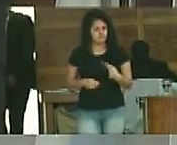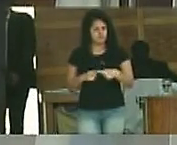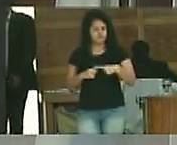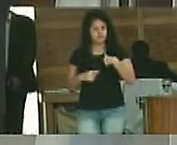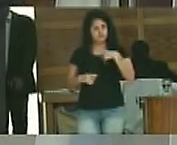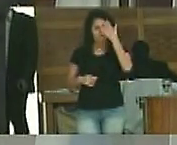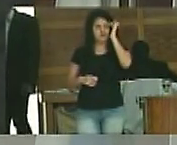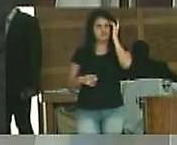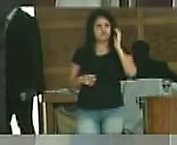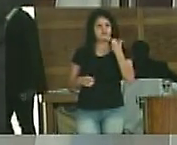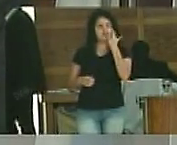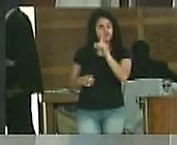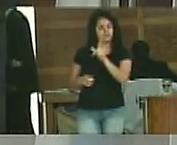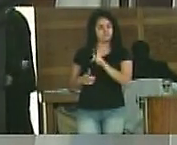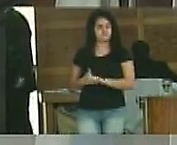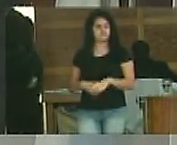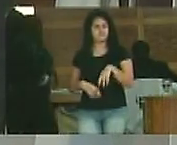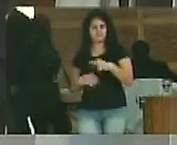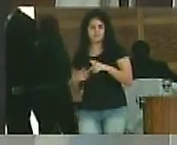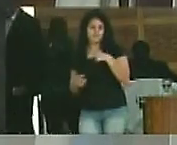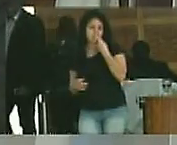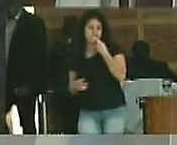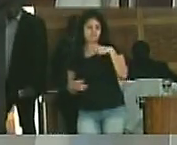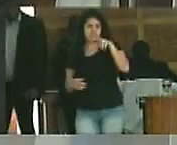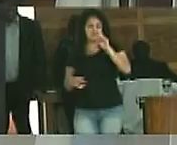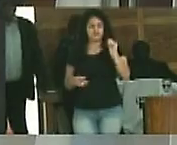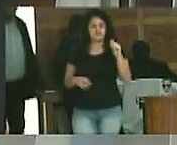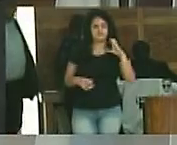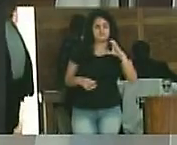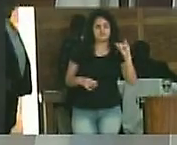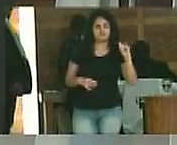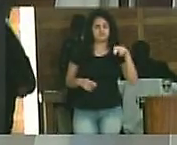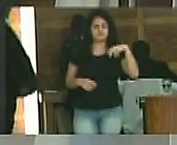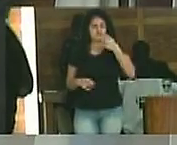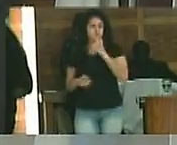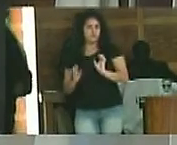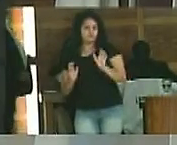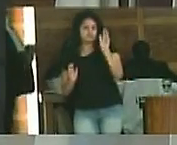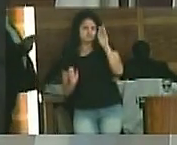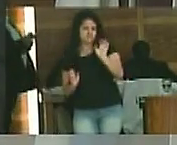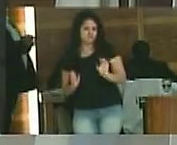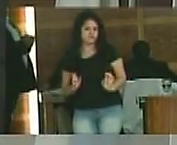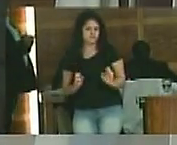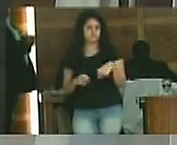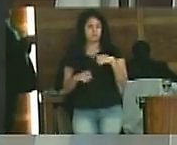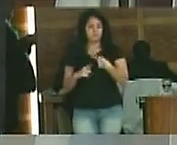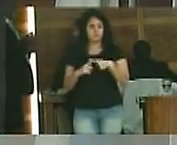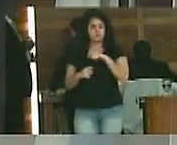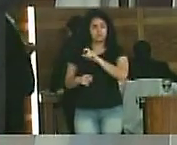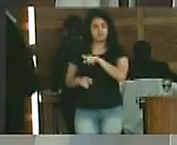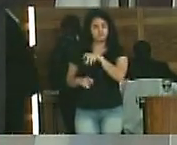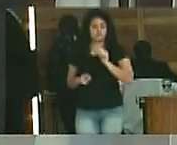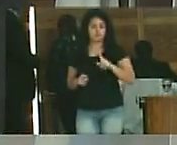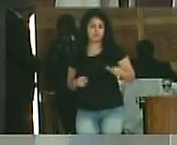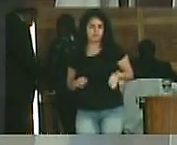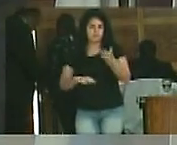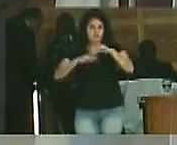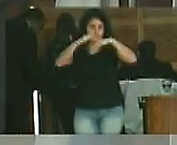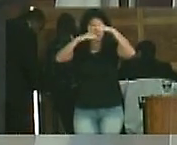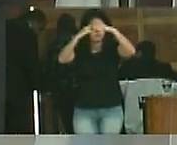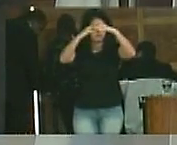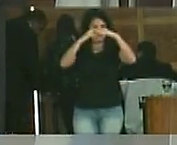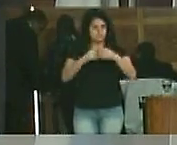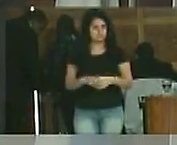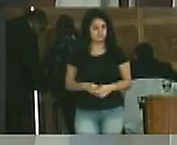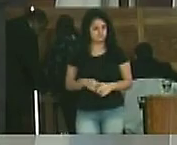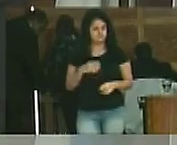ele vai ganhar no primeiro turno. Não adianta dizer que o cara é racista, que o cara é homofóbico, que o cara é isso, que ele só está crescendo. Não adianta, não